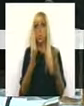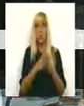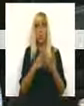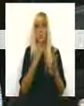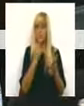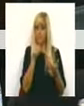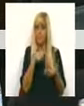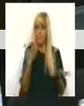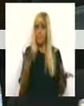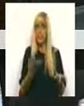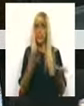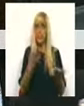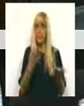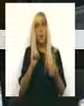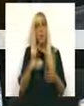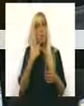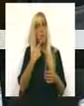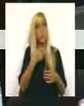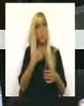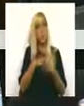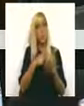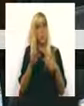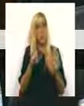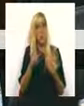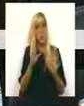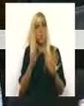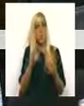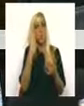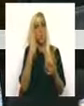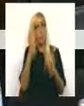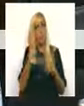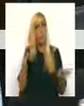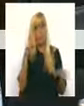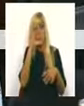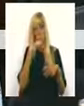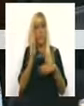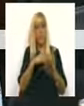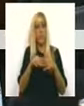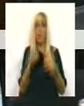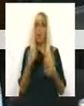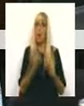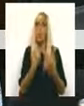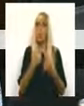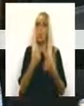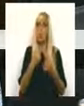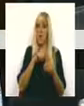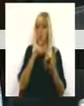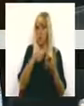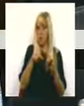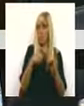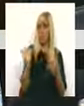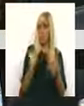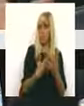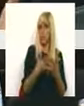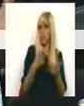rigor. E a primeira pergunta que eu fazia, não sabendo o Parlamento, não tendo conhecimento do Parlamento, que o Governo alguma coisa tenha feito ao longo deste ano, pergunto ao